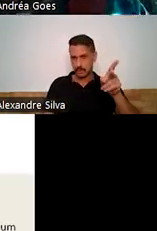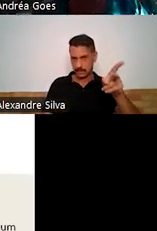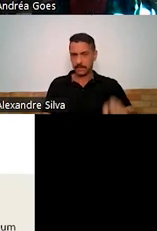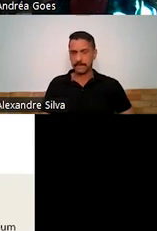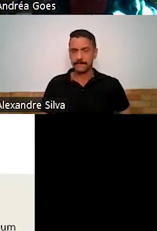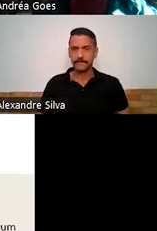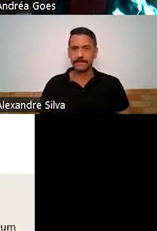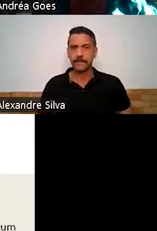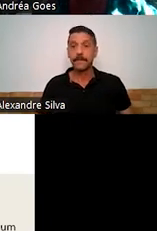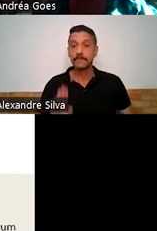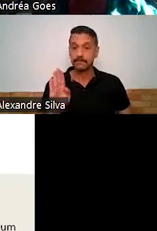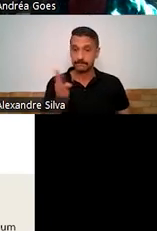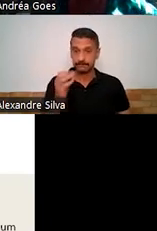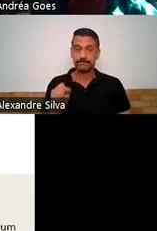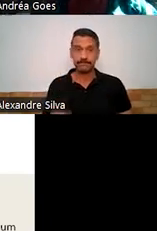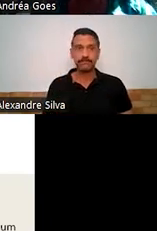passar, por favor?